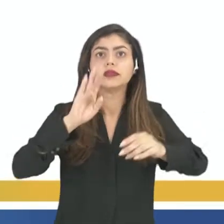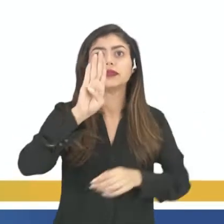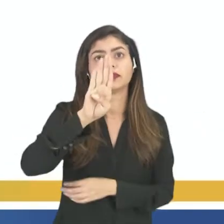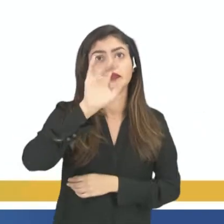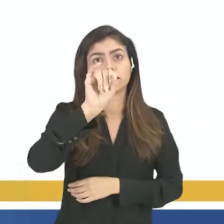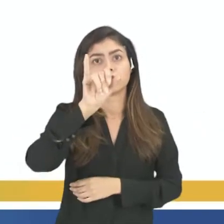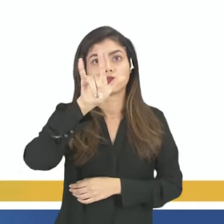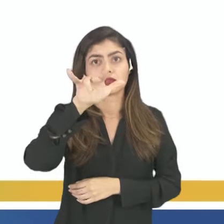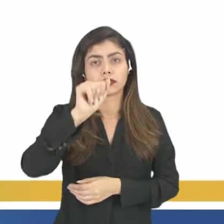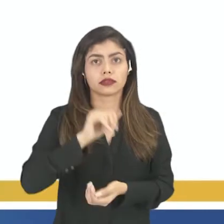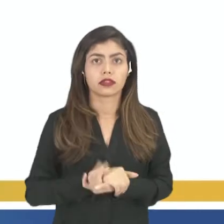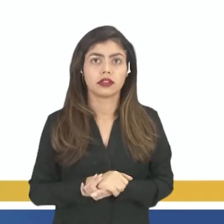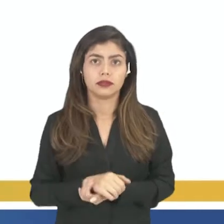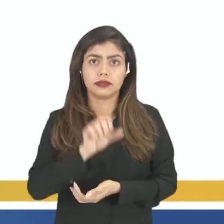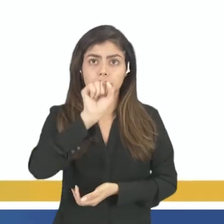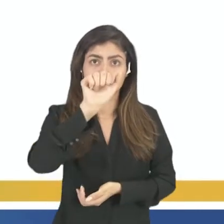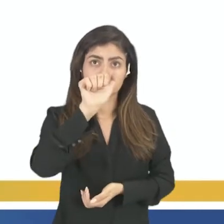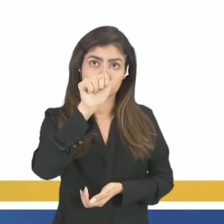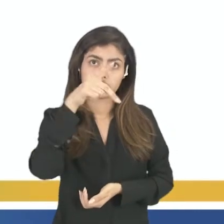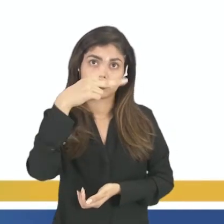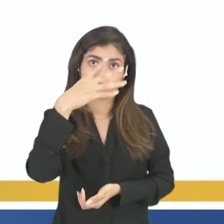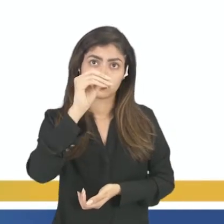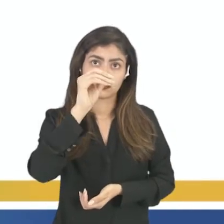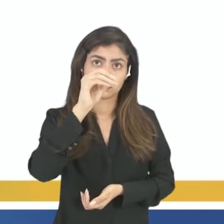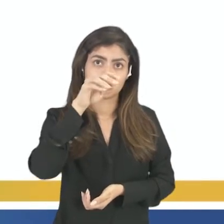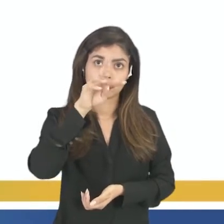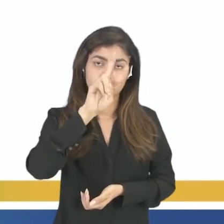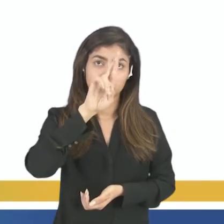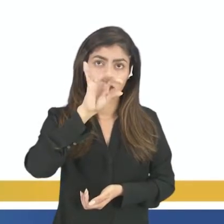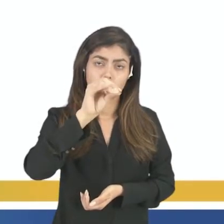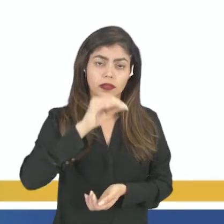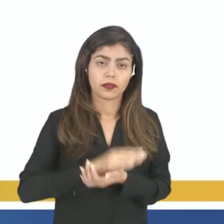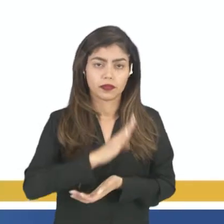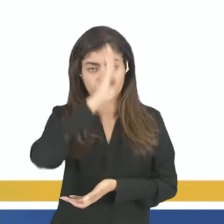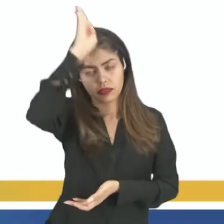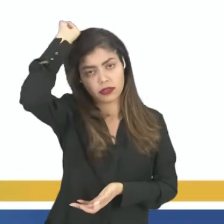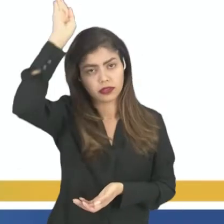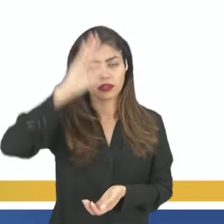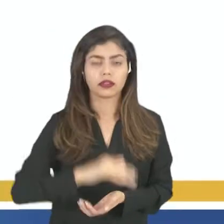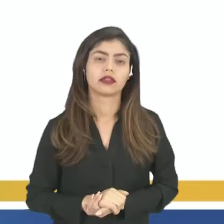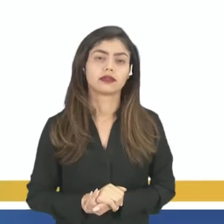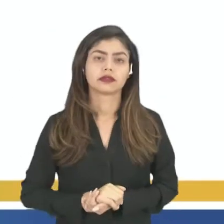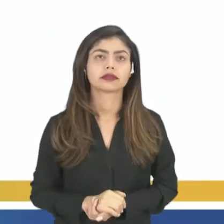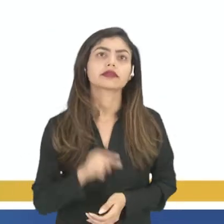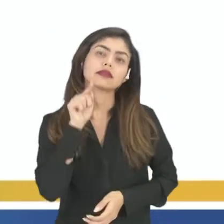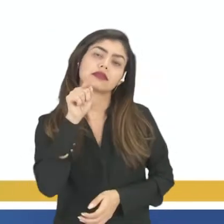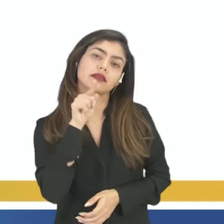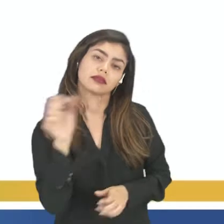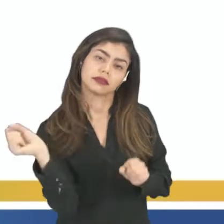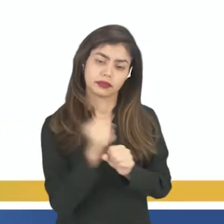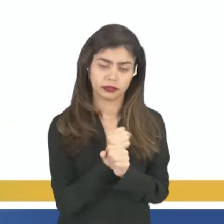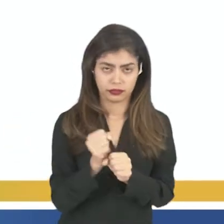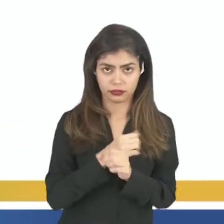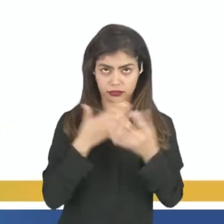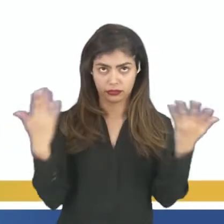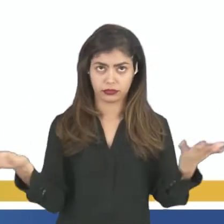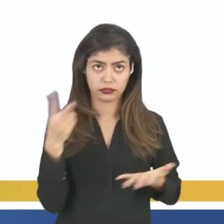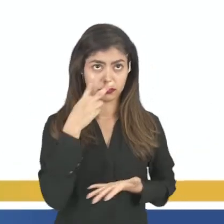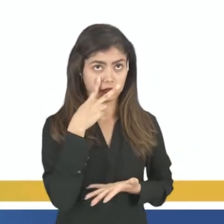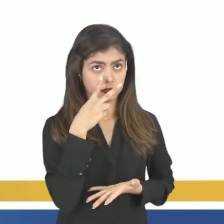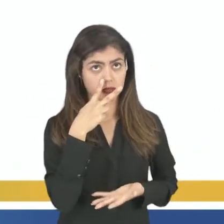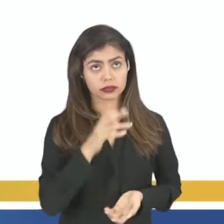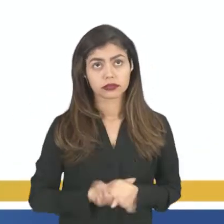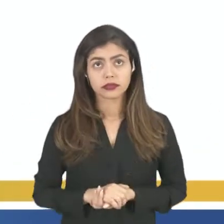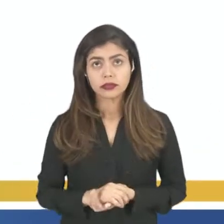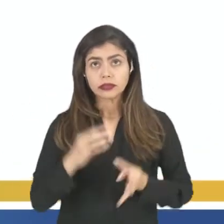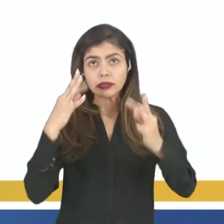São Pedro, em Vincoli, na Roma, certo? Bem, essa obra, olha aí, você tem aí